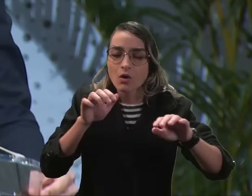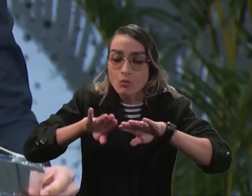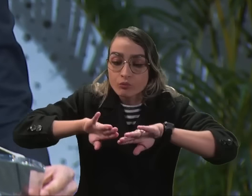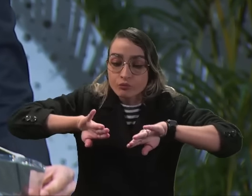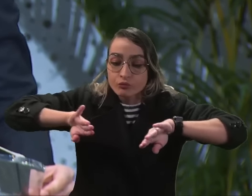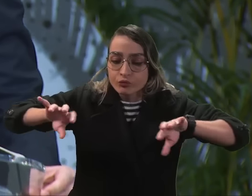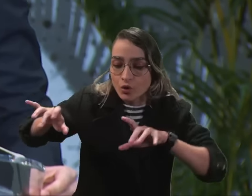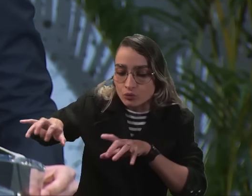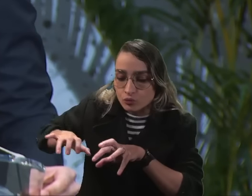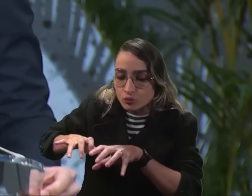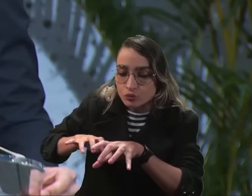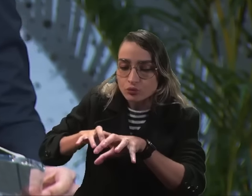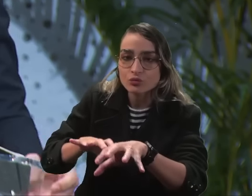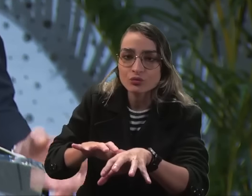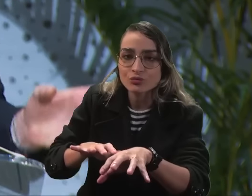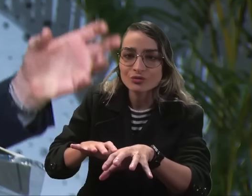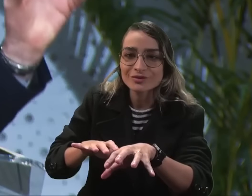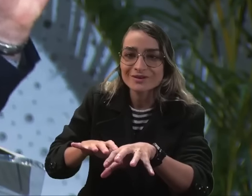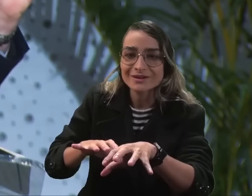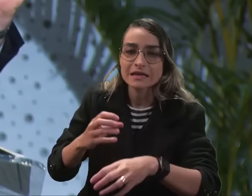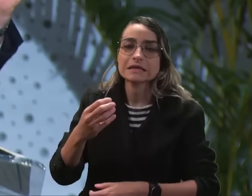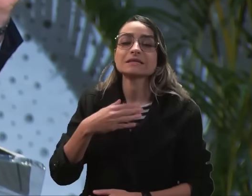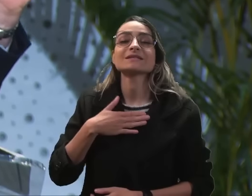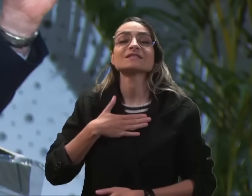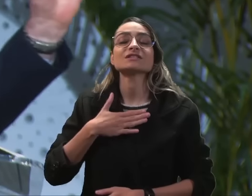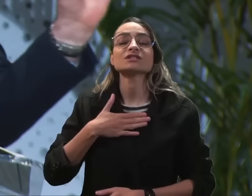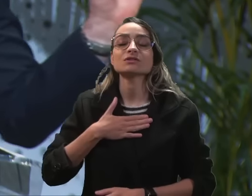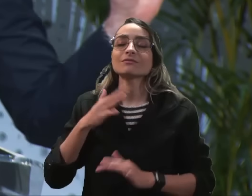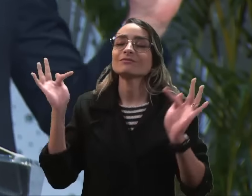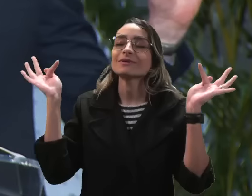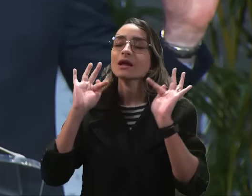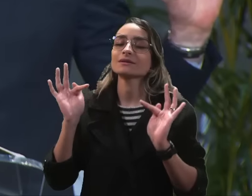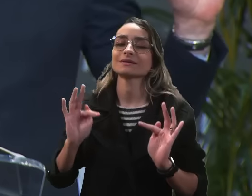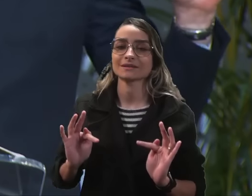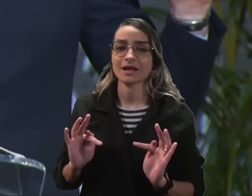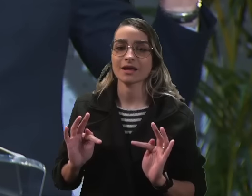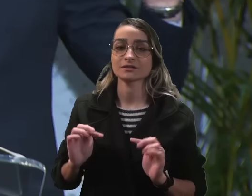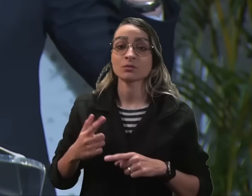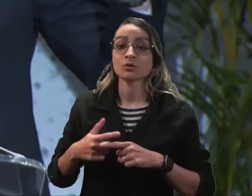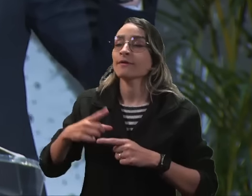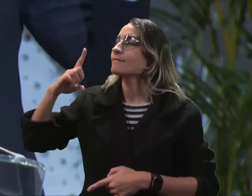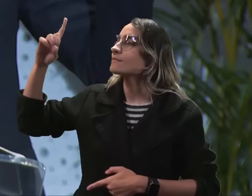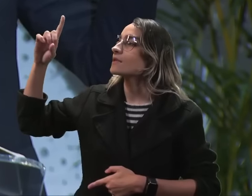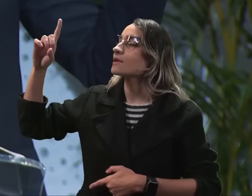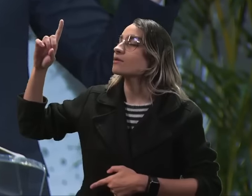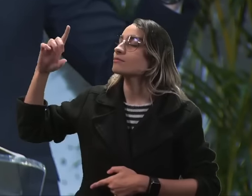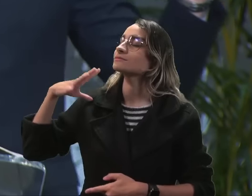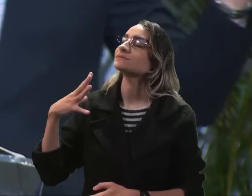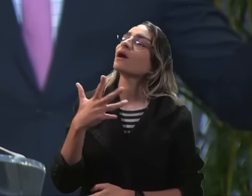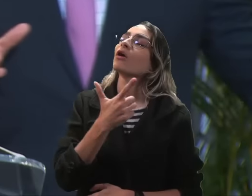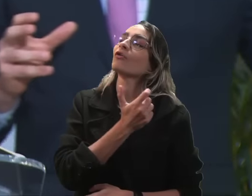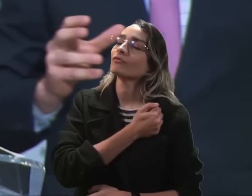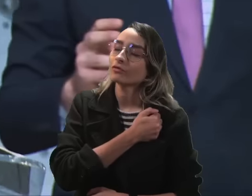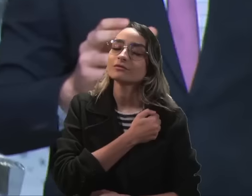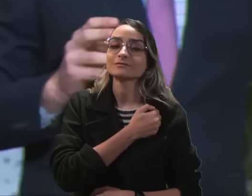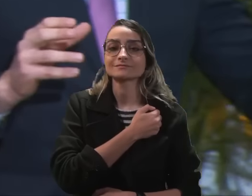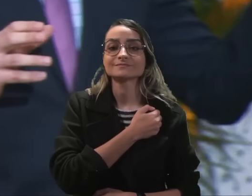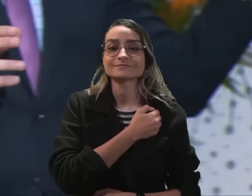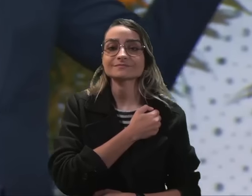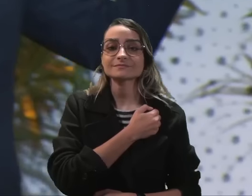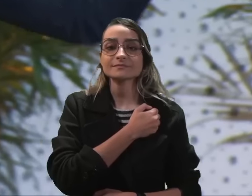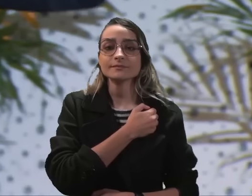bom nós vimos aqui até aqui um breve uma breve recapitulação